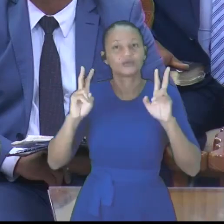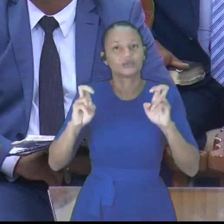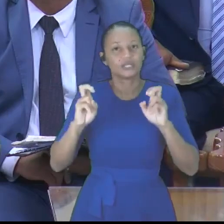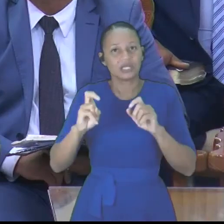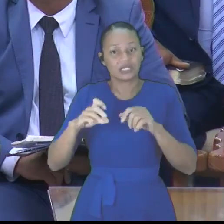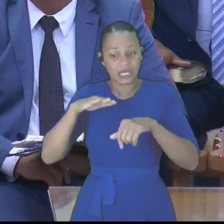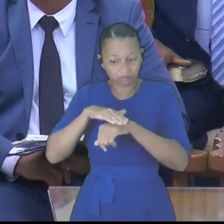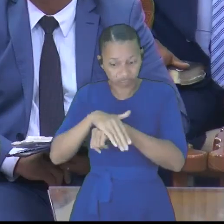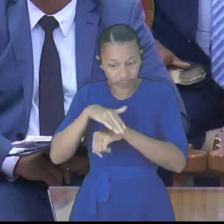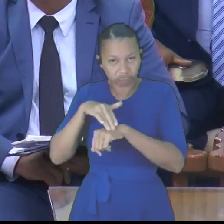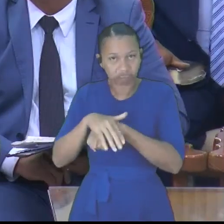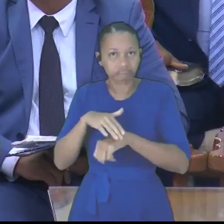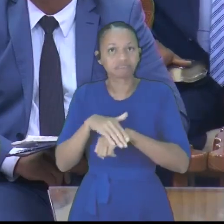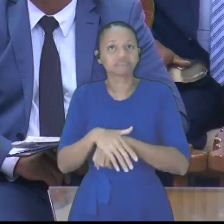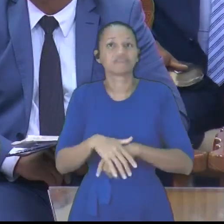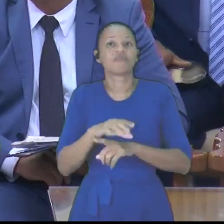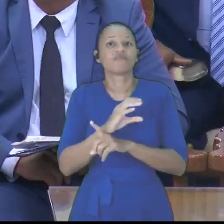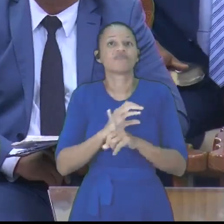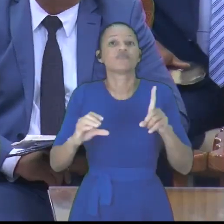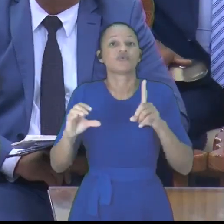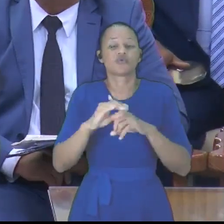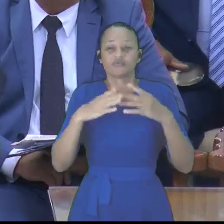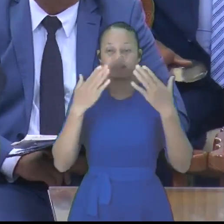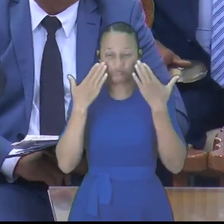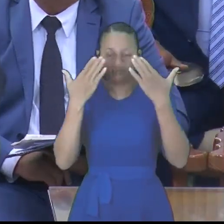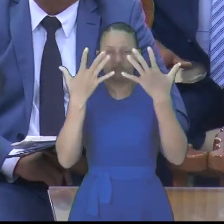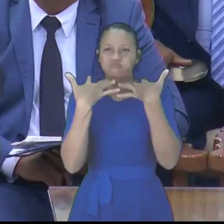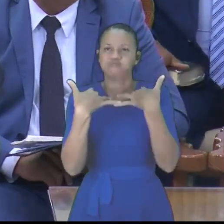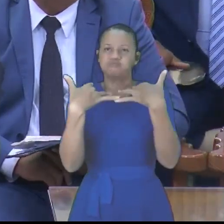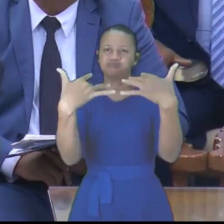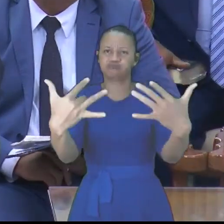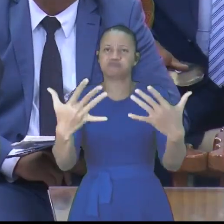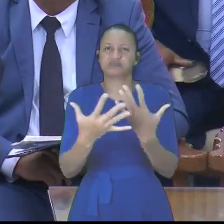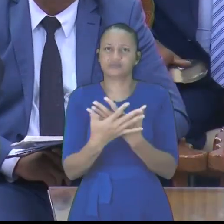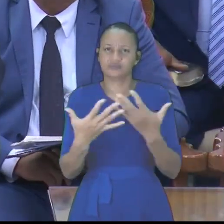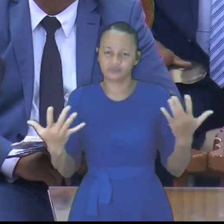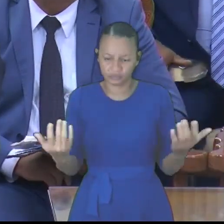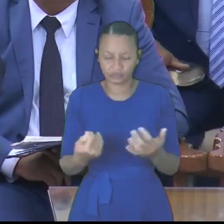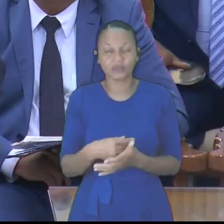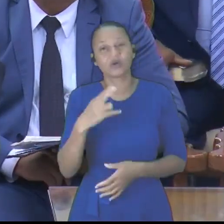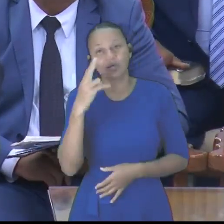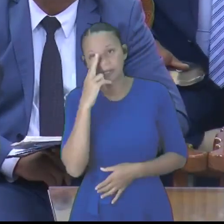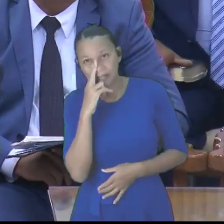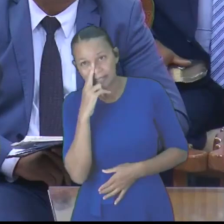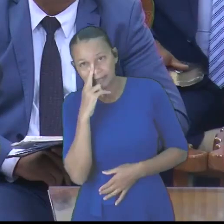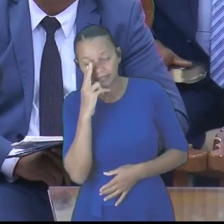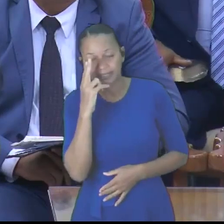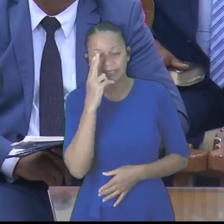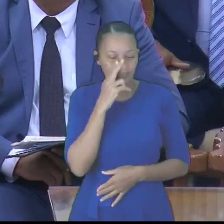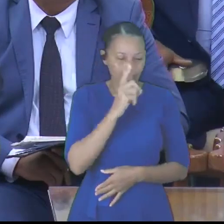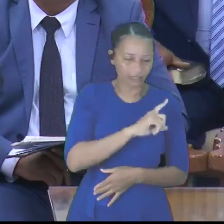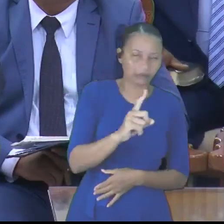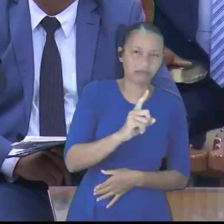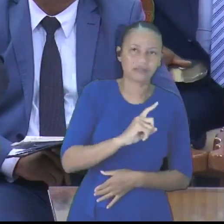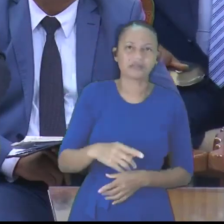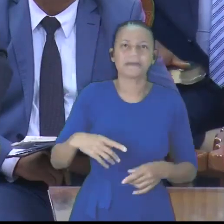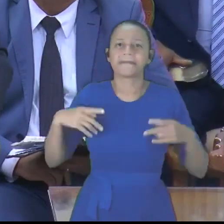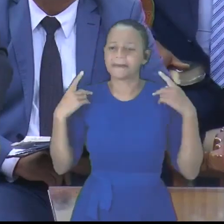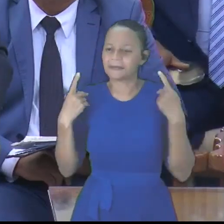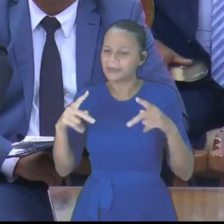festa. Mas à noite era o culto público para as pessoas, para juntava os crentes, mas para pregar para os não